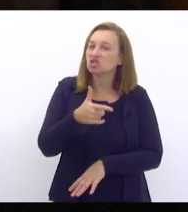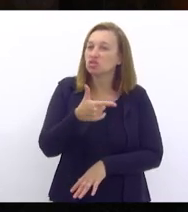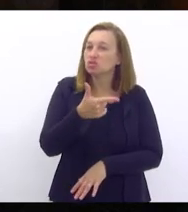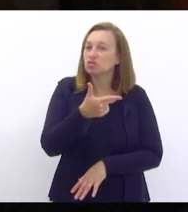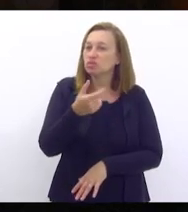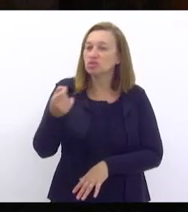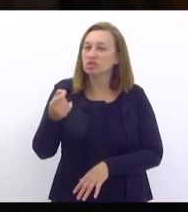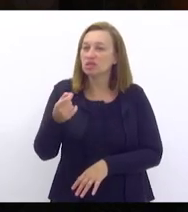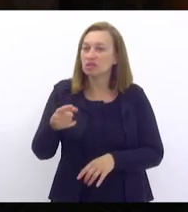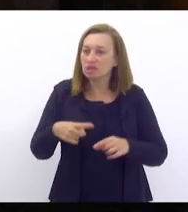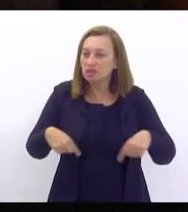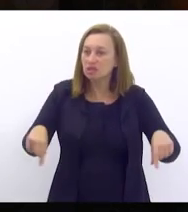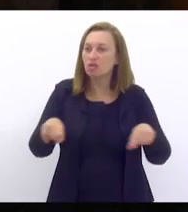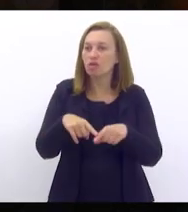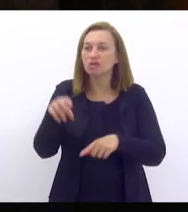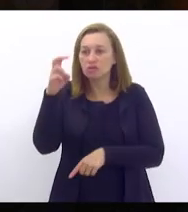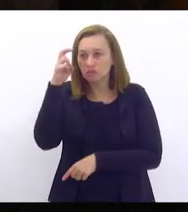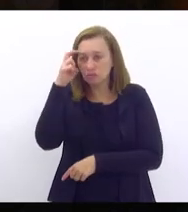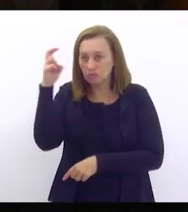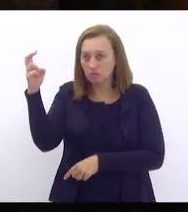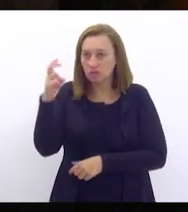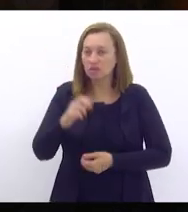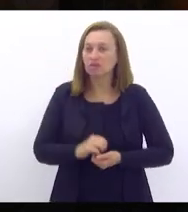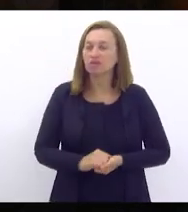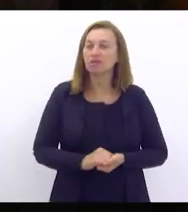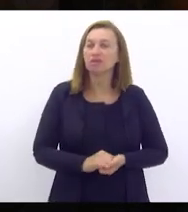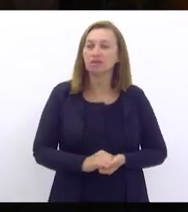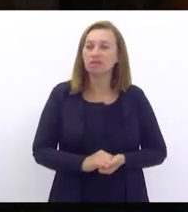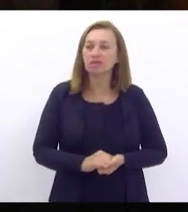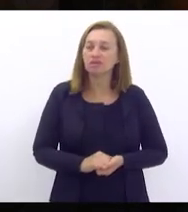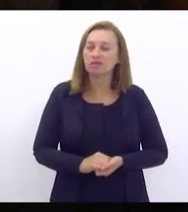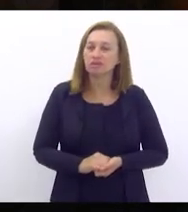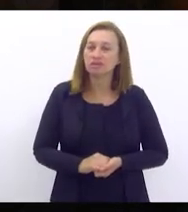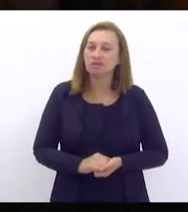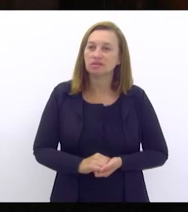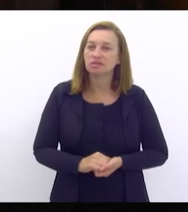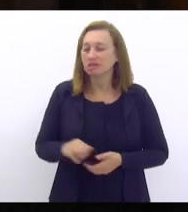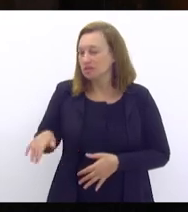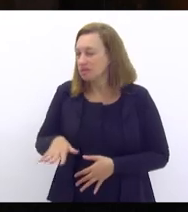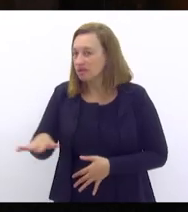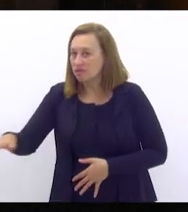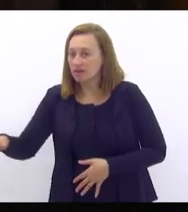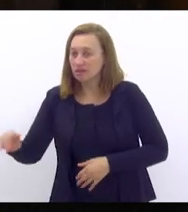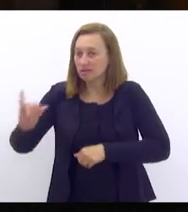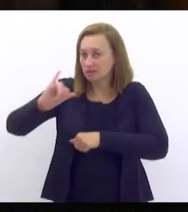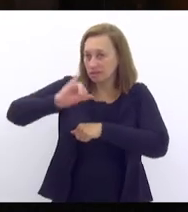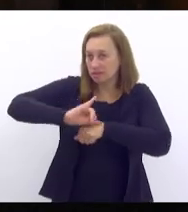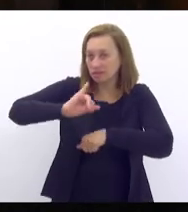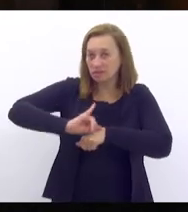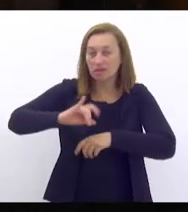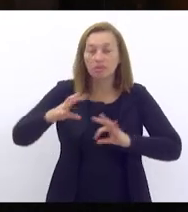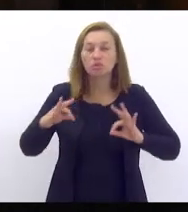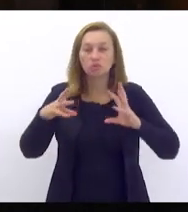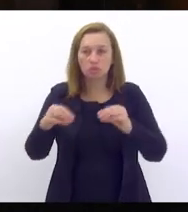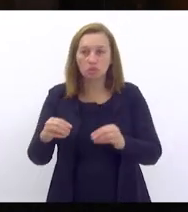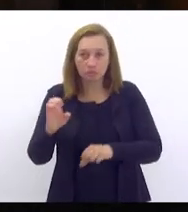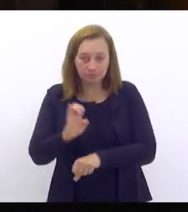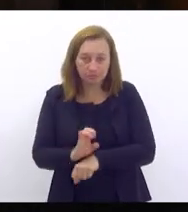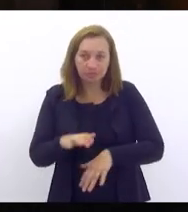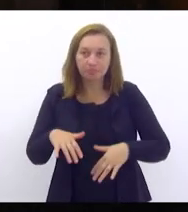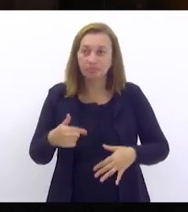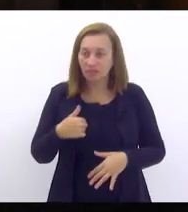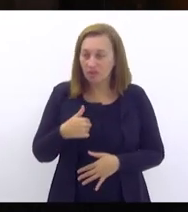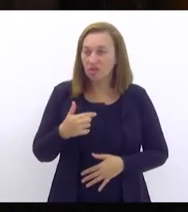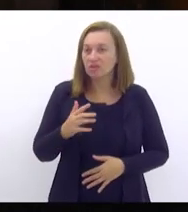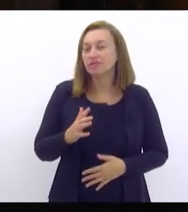200 rodas culturais. E não apenas na capital, não apenas nas favelas da capital, mas por todo o estado. Eu